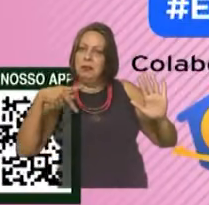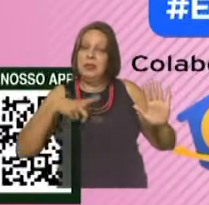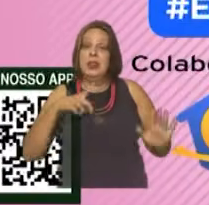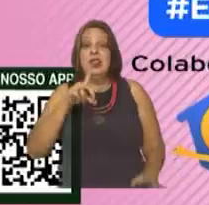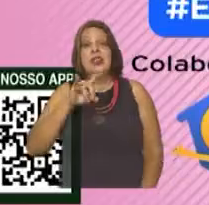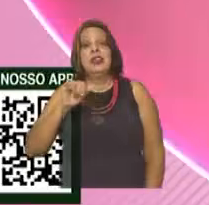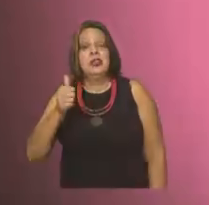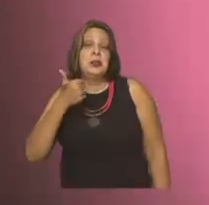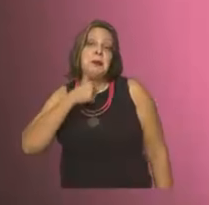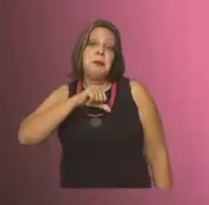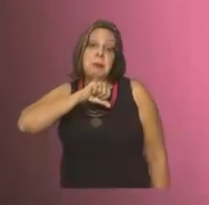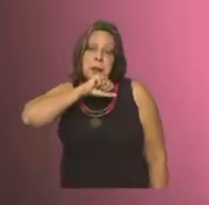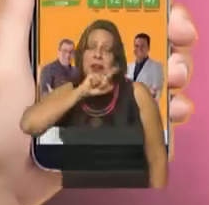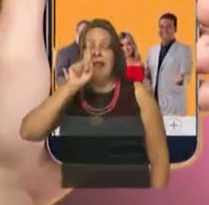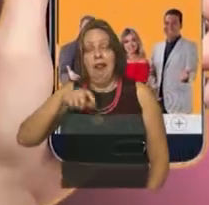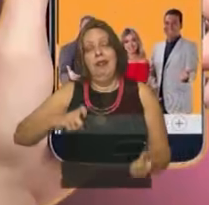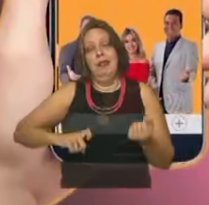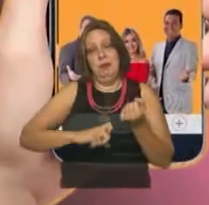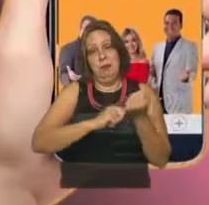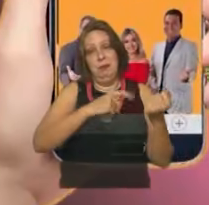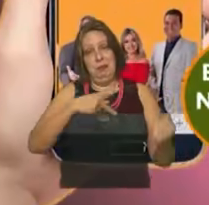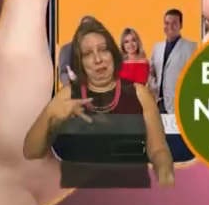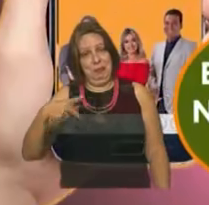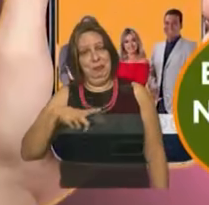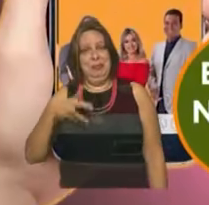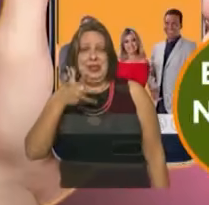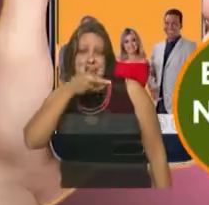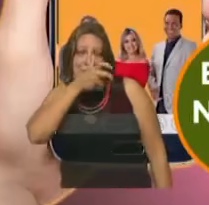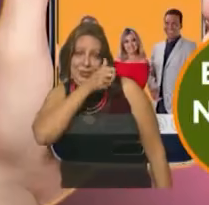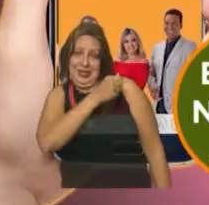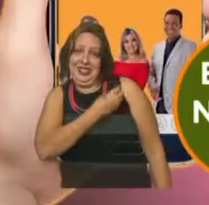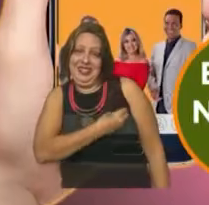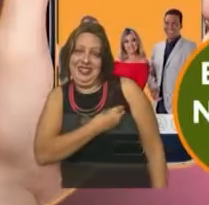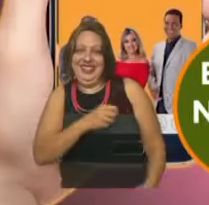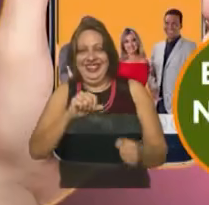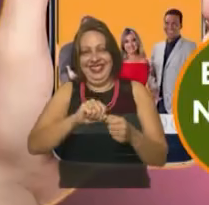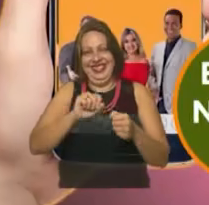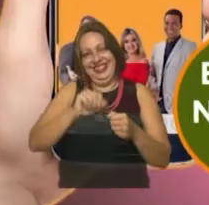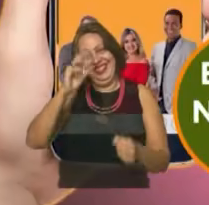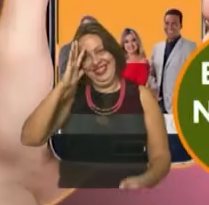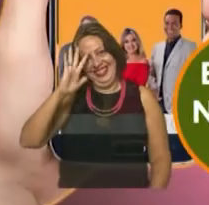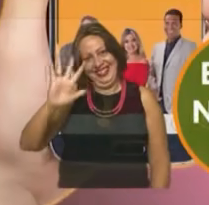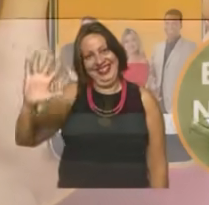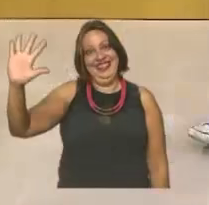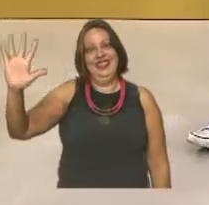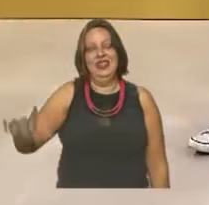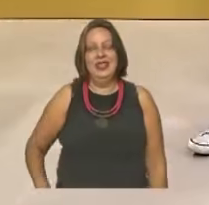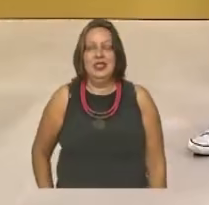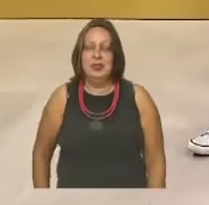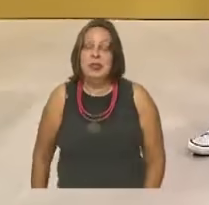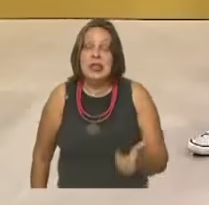das Mães é com o Caju Cap, salvando vidas e realizando sonhos.